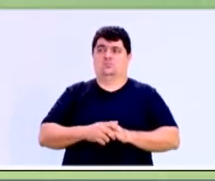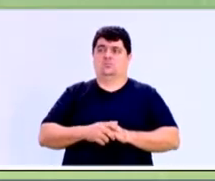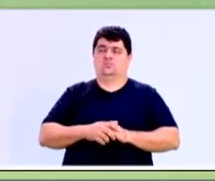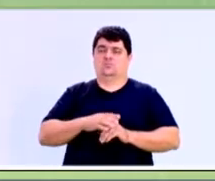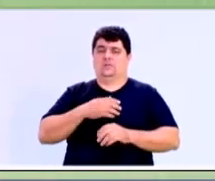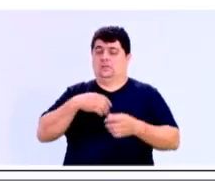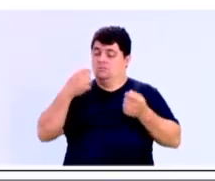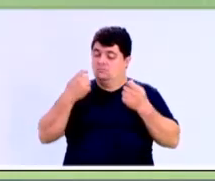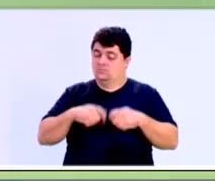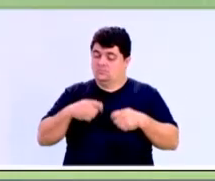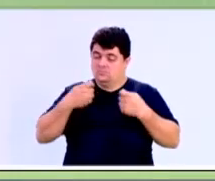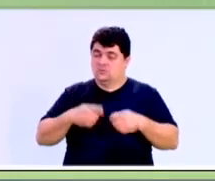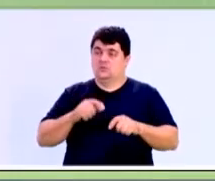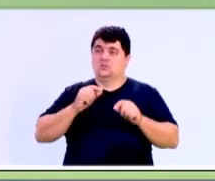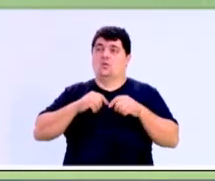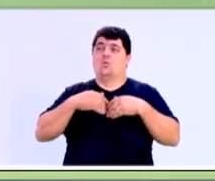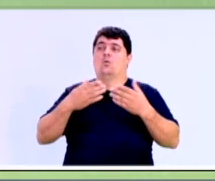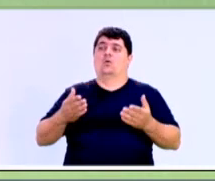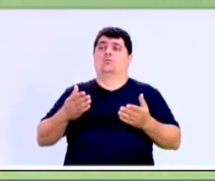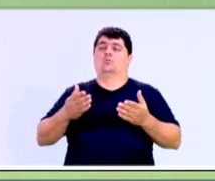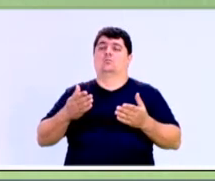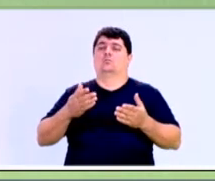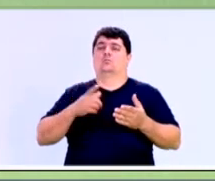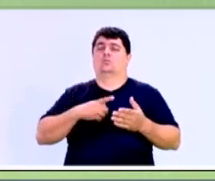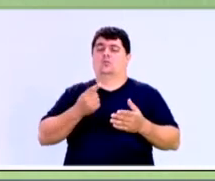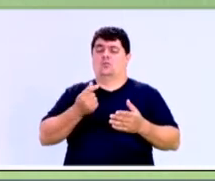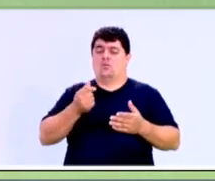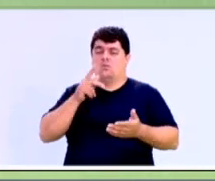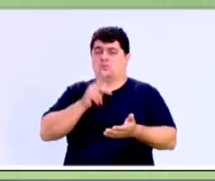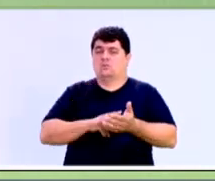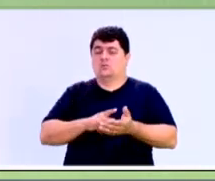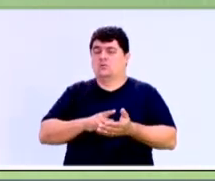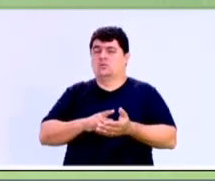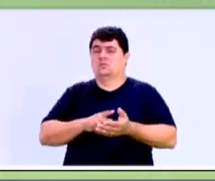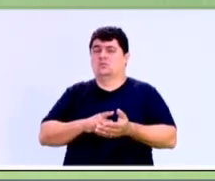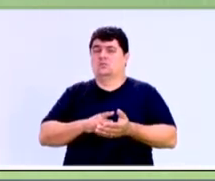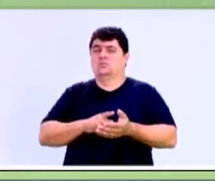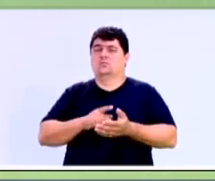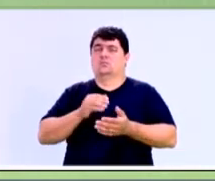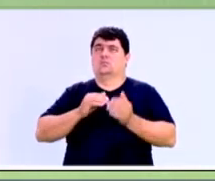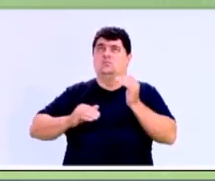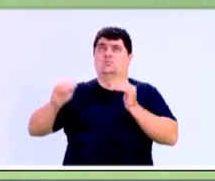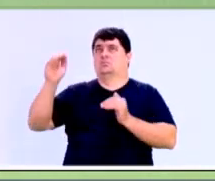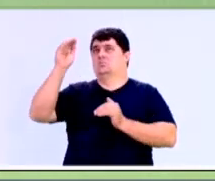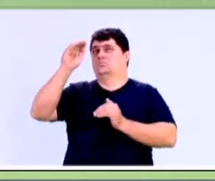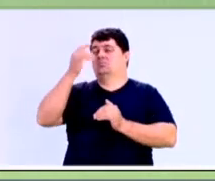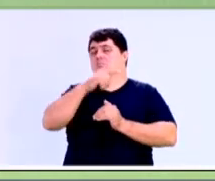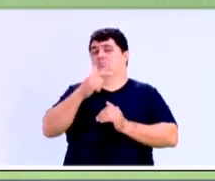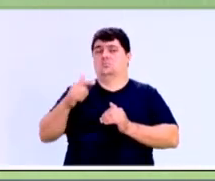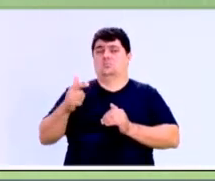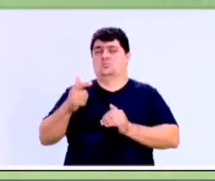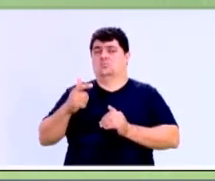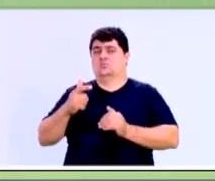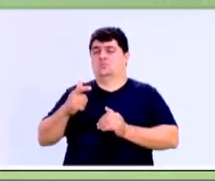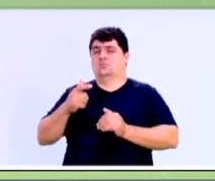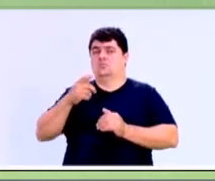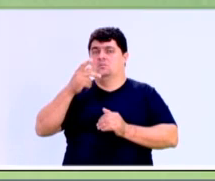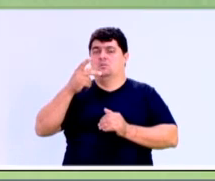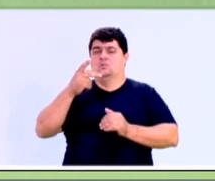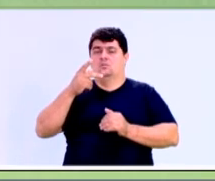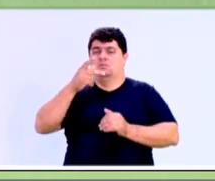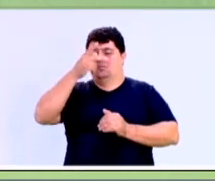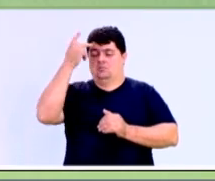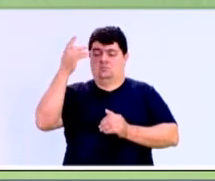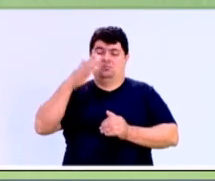minha necessidade de capital de giro é quanto que eu tenho lá em cima que não está bancado